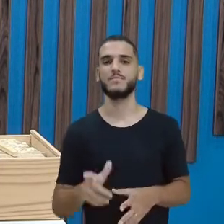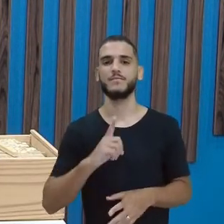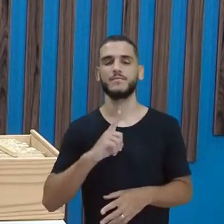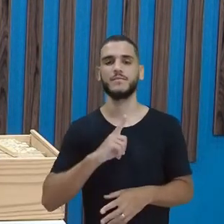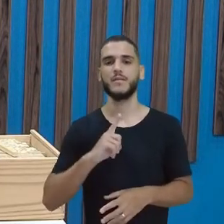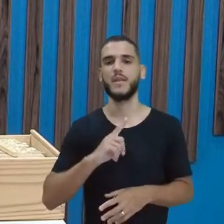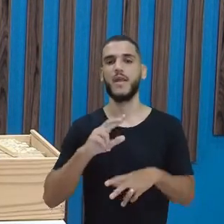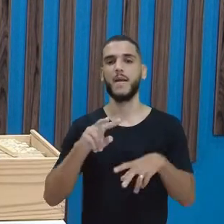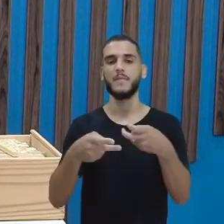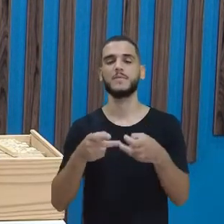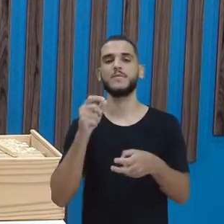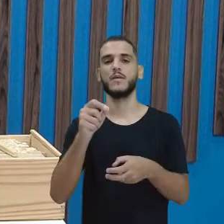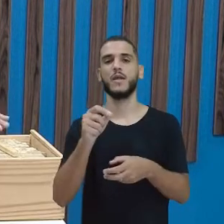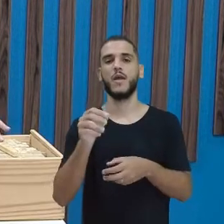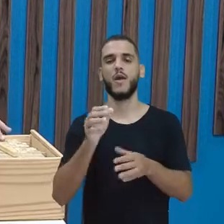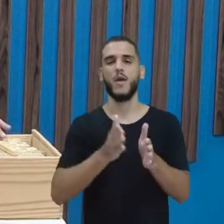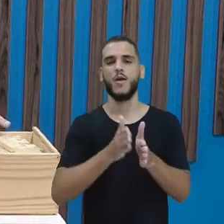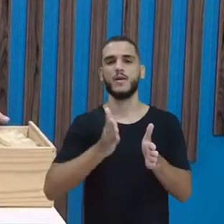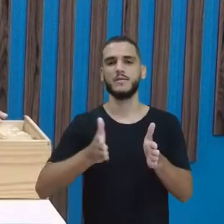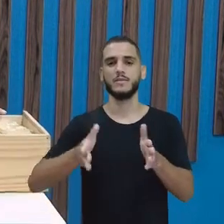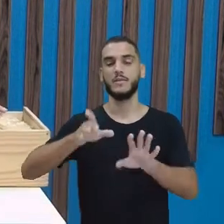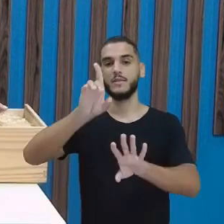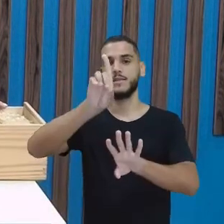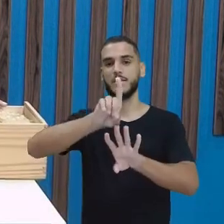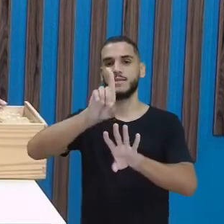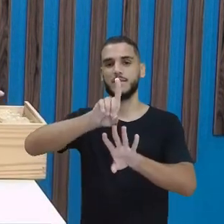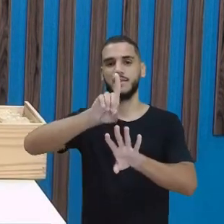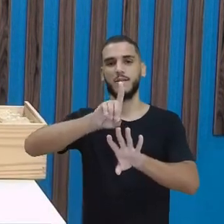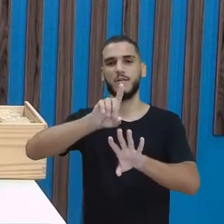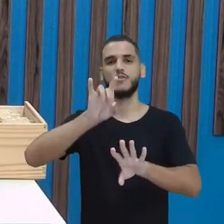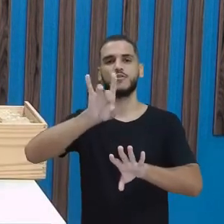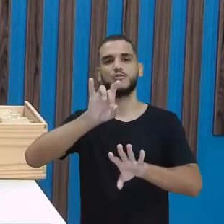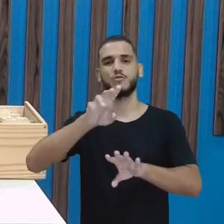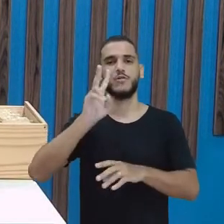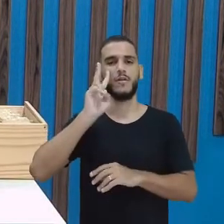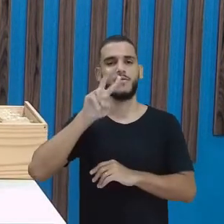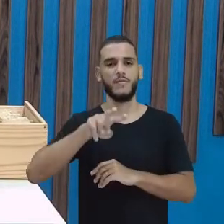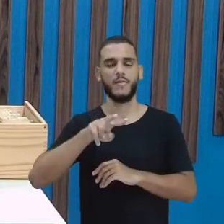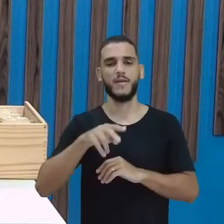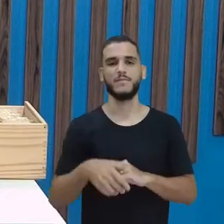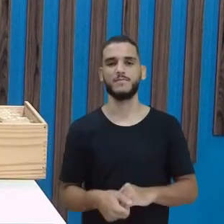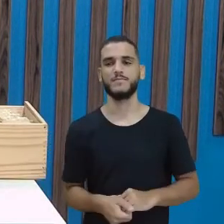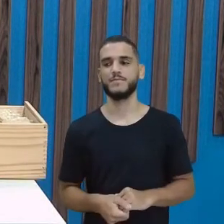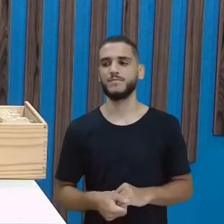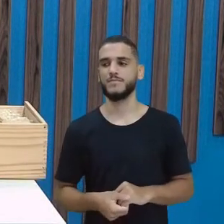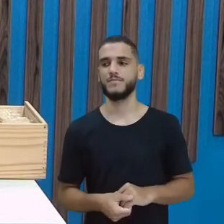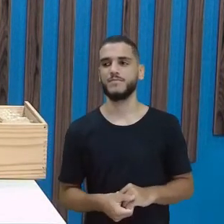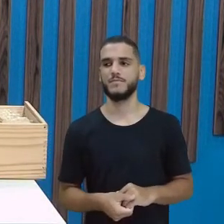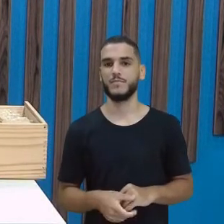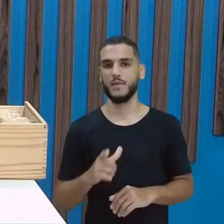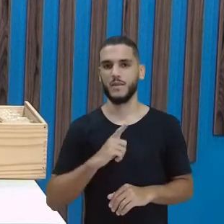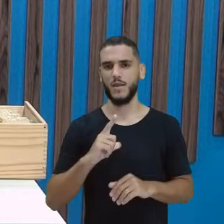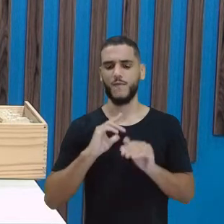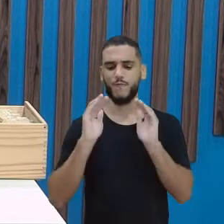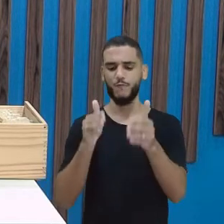da dezena. E só em olhar, deixa eu colocar isso aqui, dá para